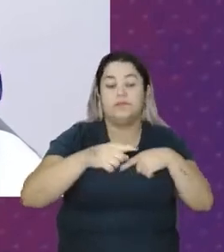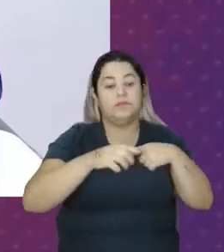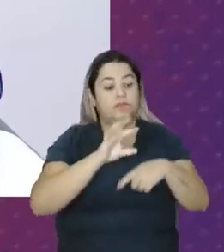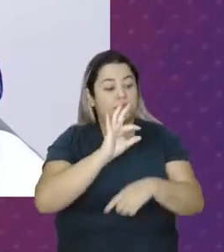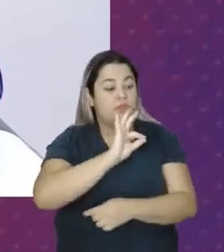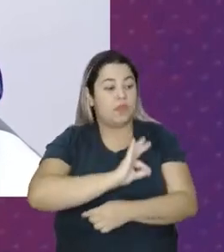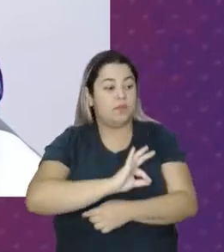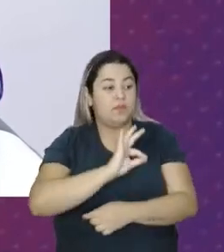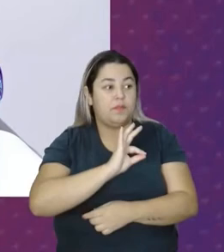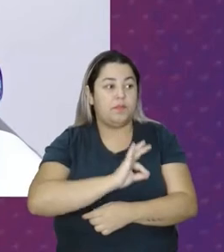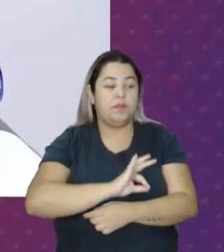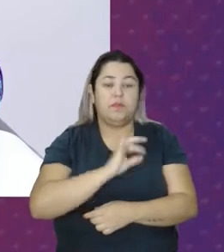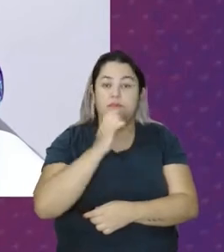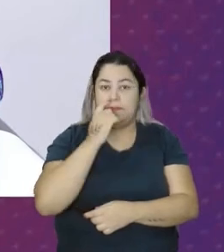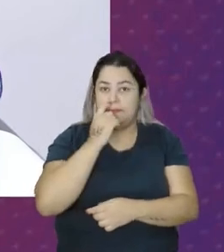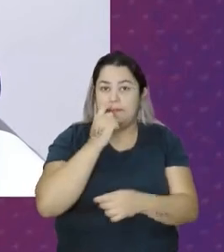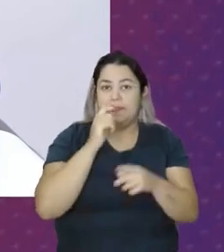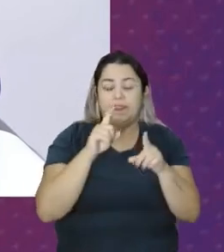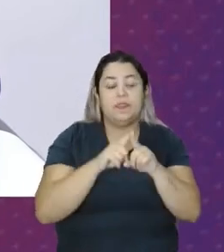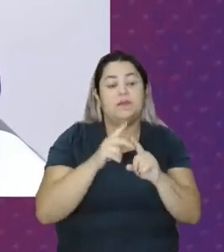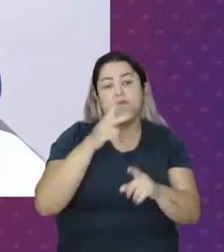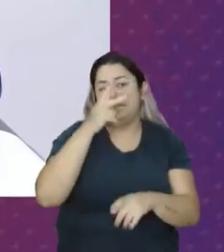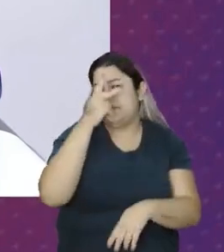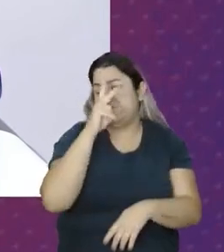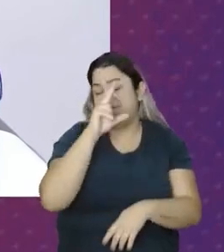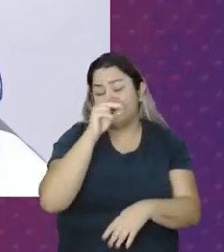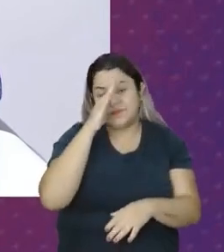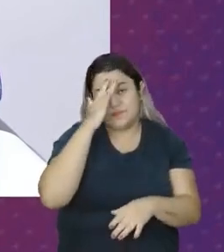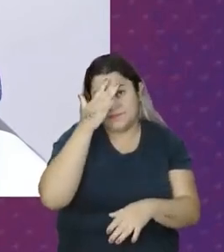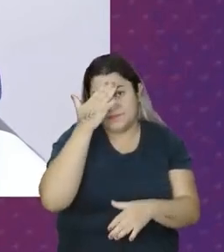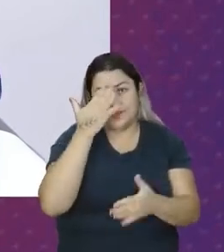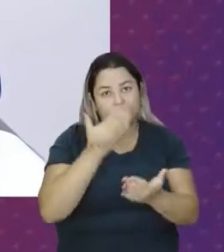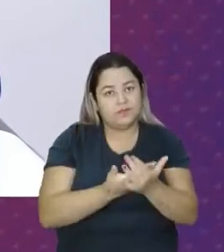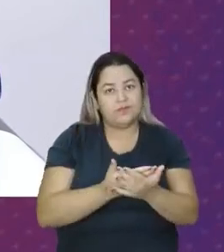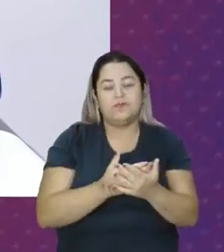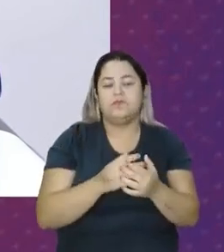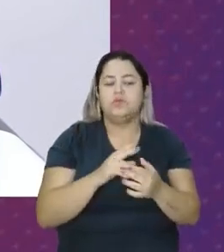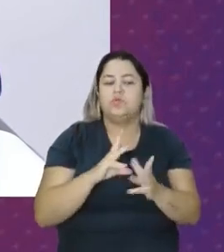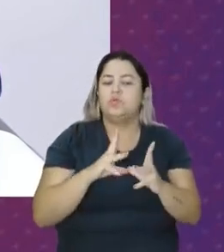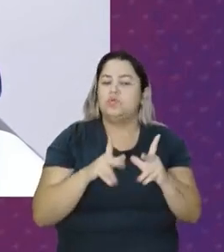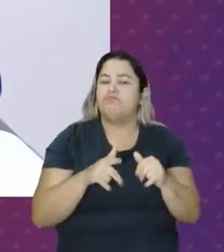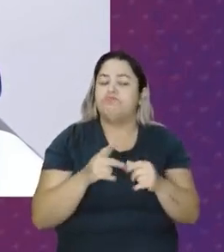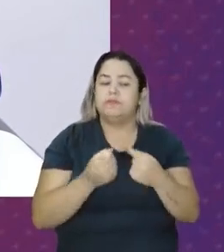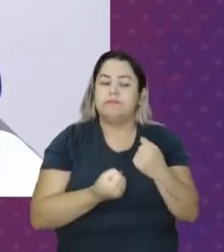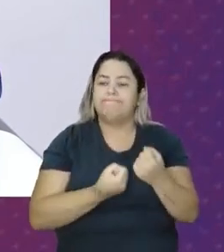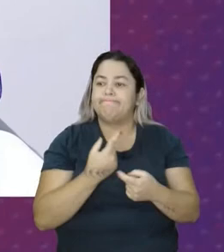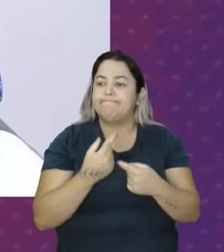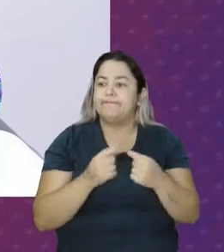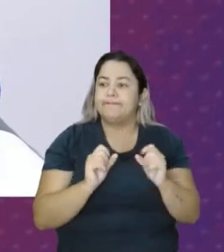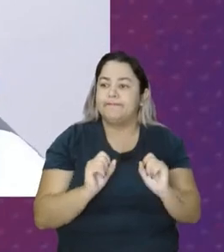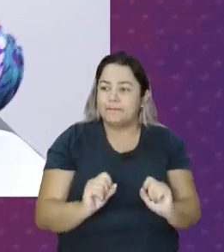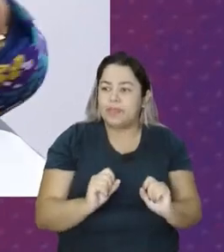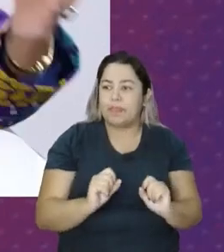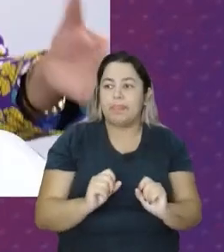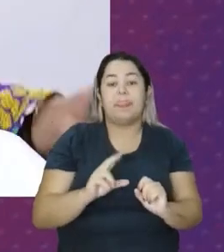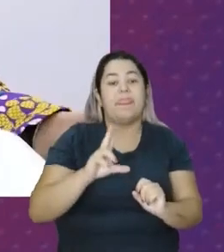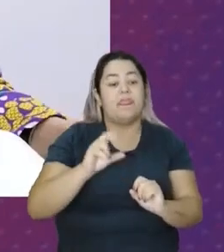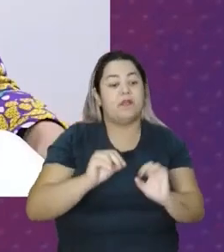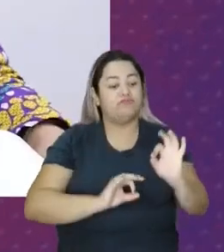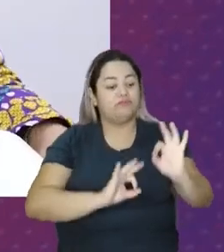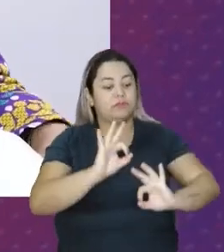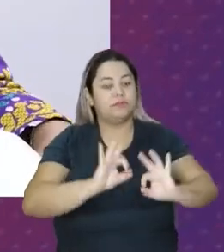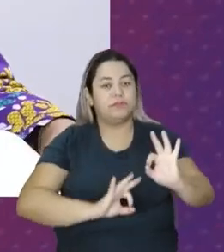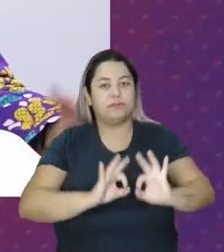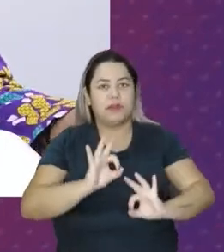polícia. Não somos pessoas confiáveis, todo mundo tem que desconfiar, enfim, e que não estamos preparados